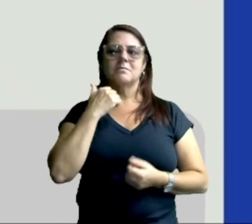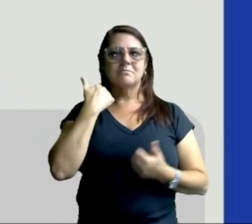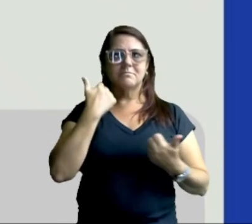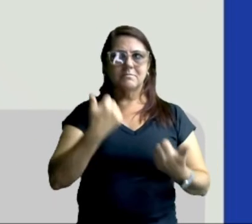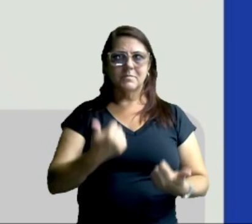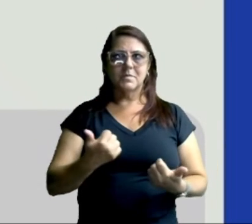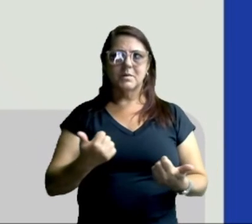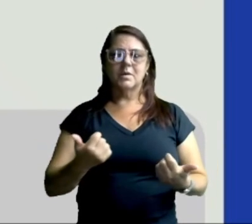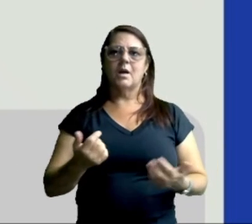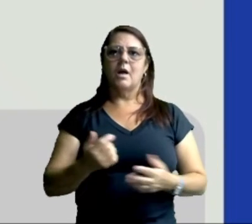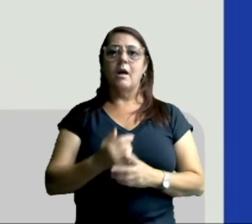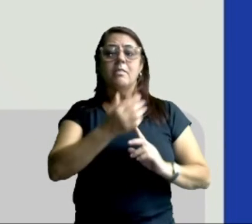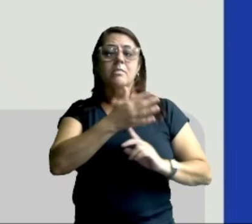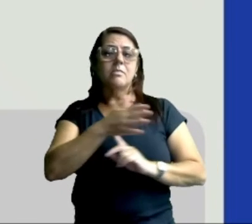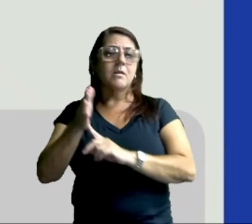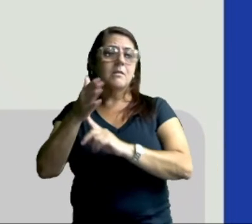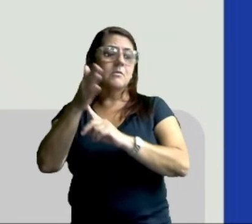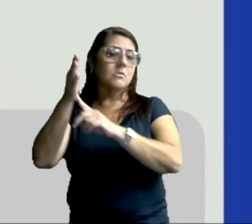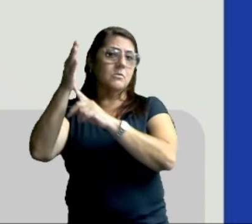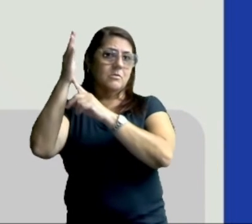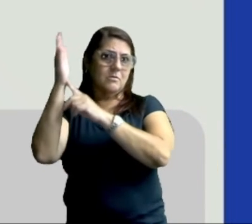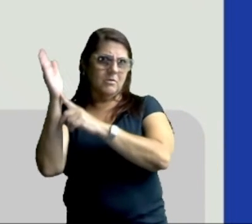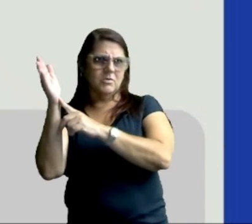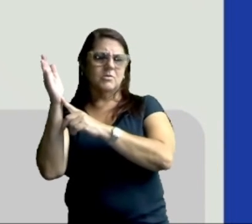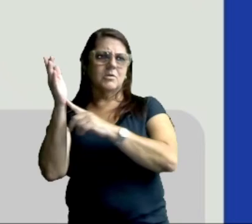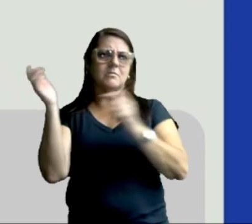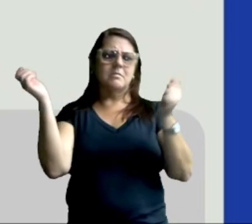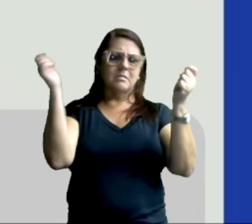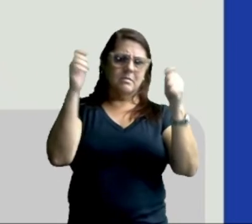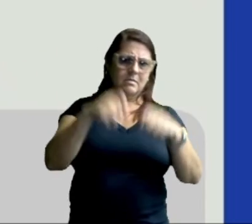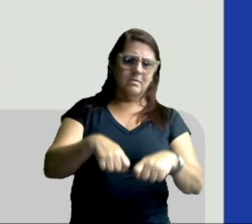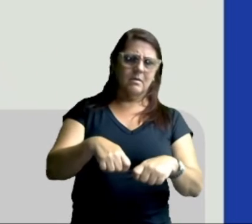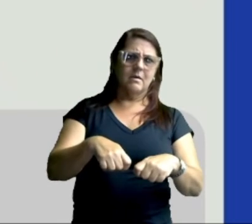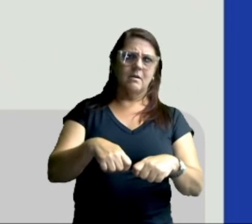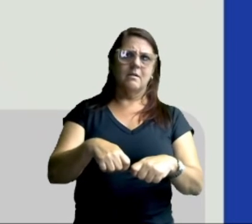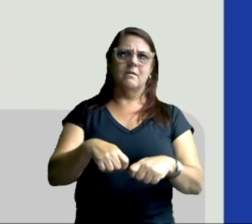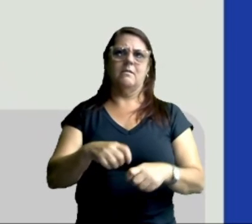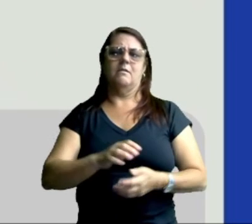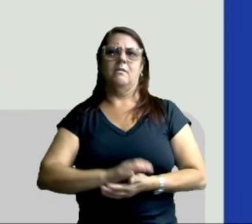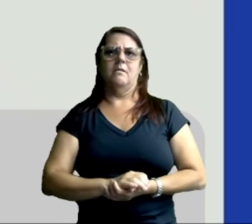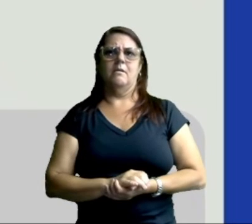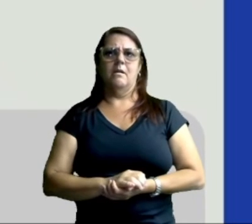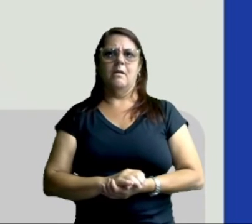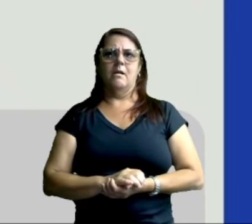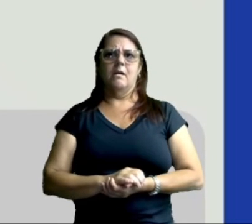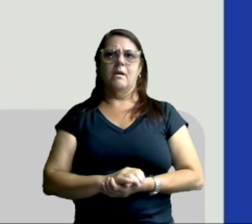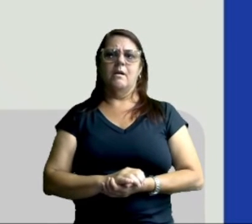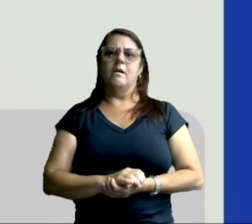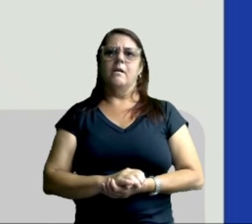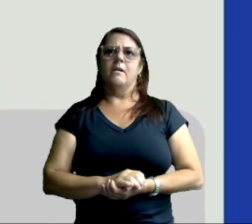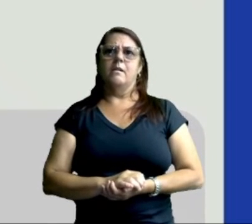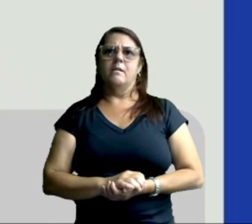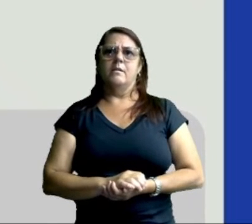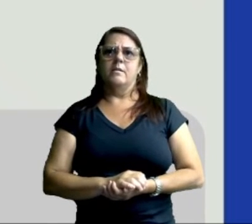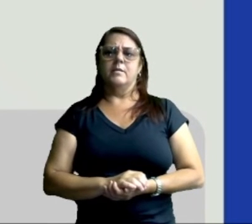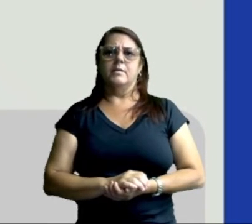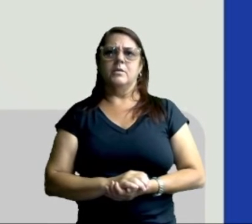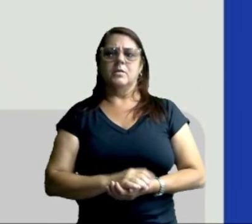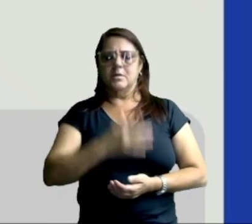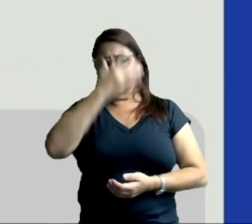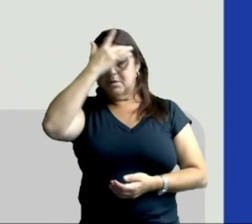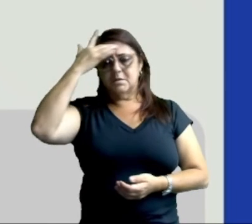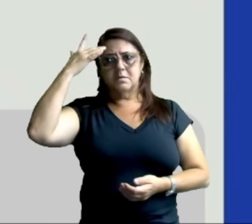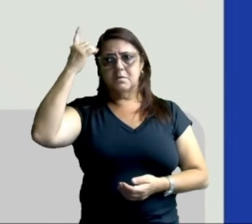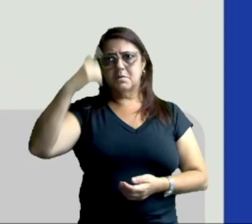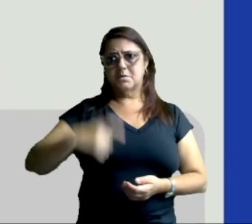certo? Portanto, a tecnologia ela deve potencializar, né, as capacidades que o ser